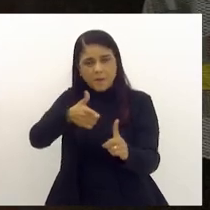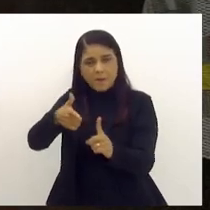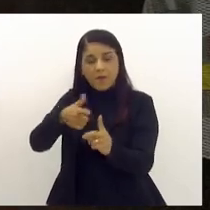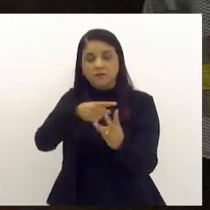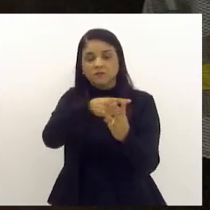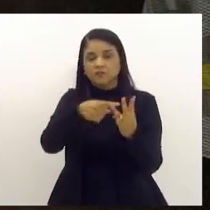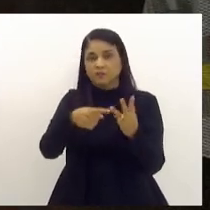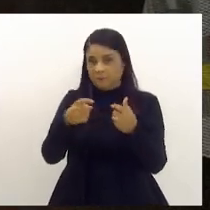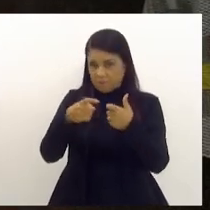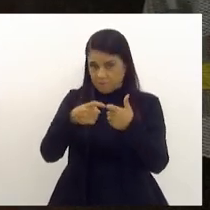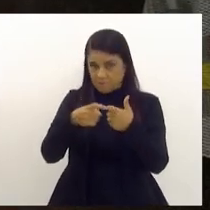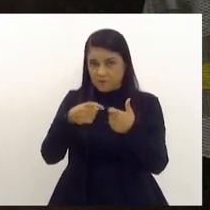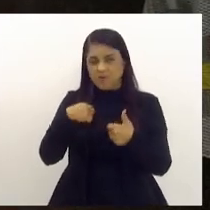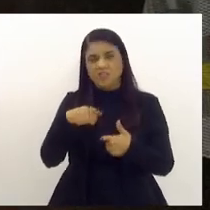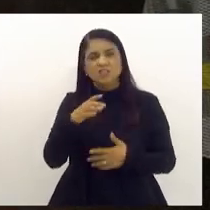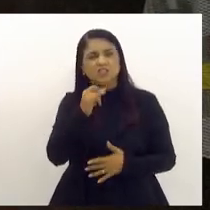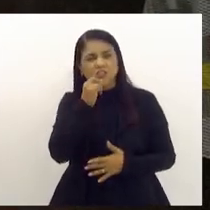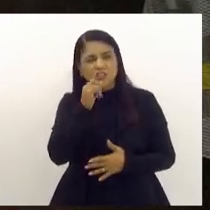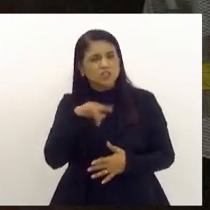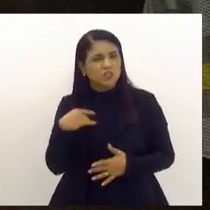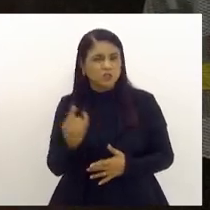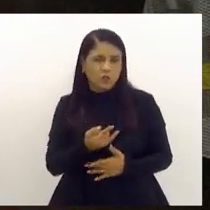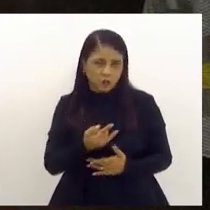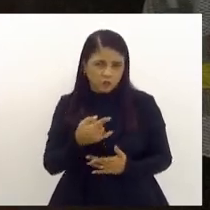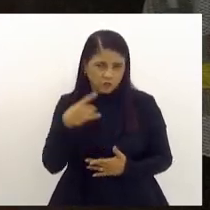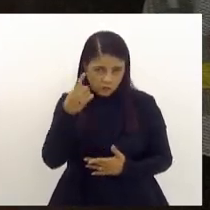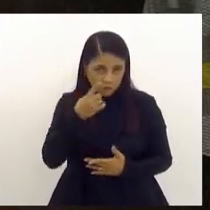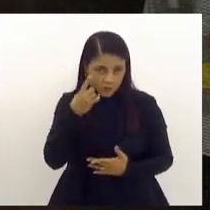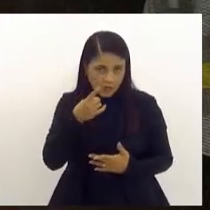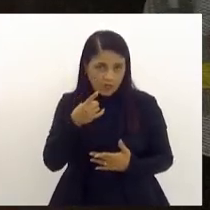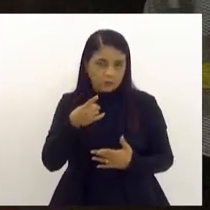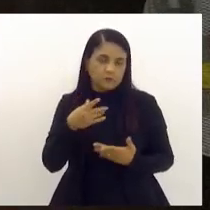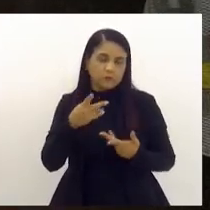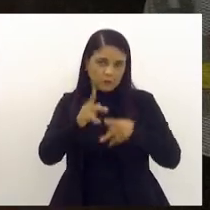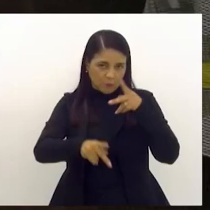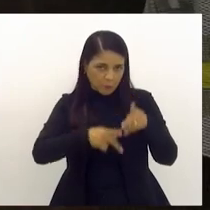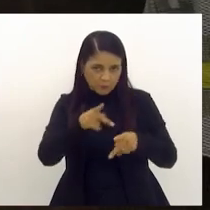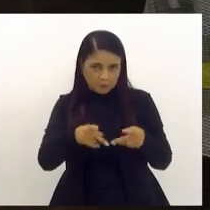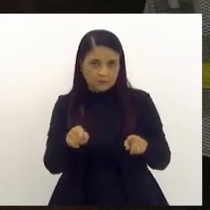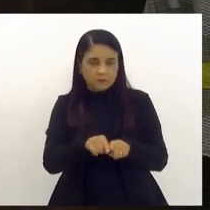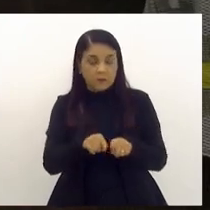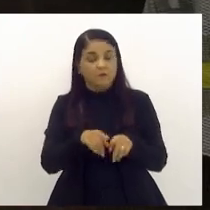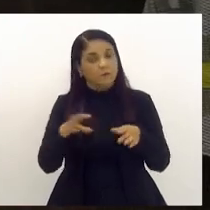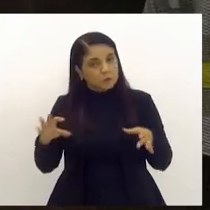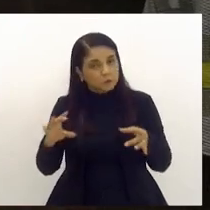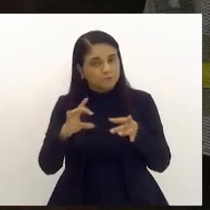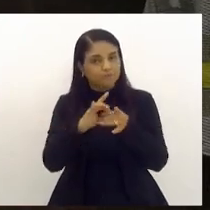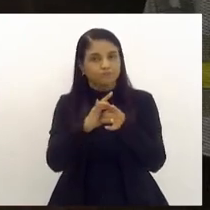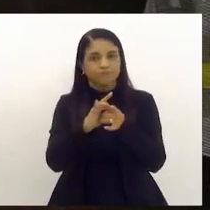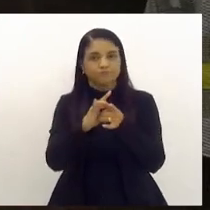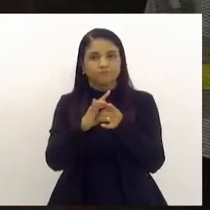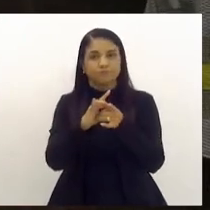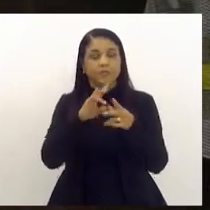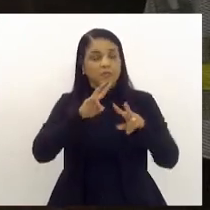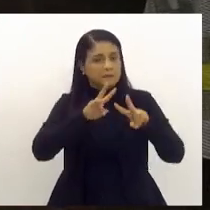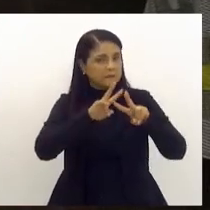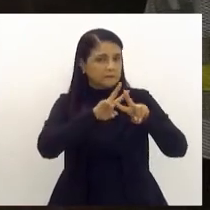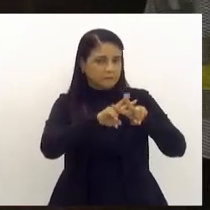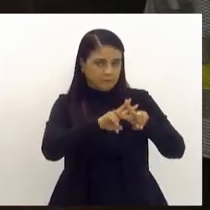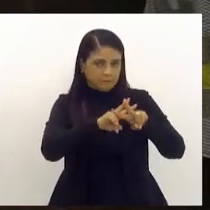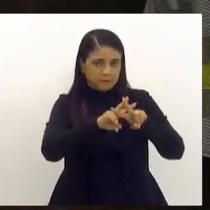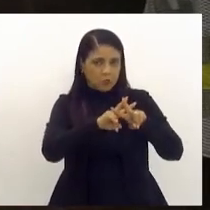nos entristeceu a todos nós aqui. Então, vamos estar juntos nisso. As prisões não podem